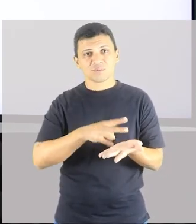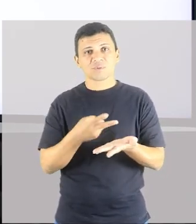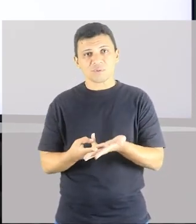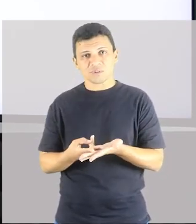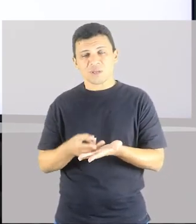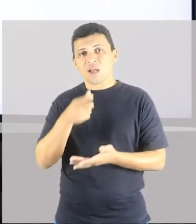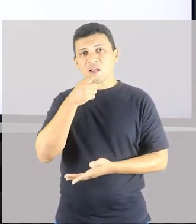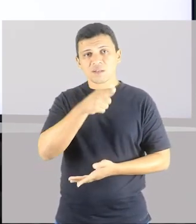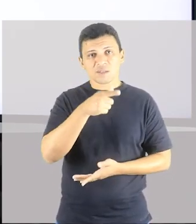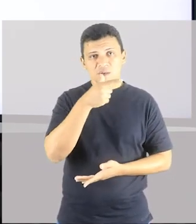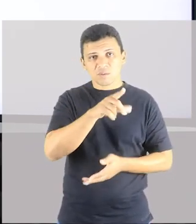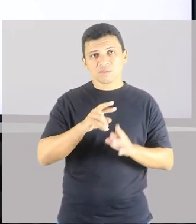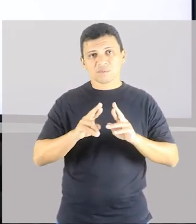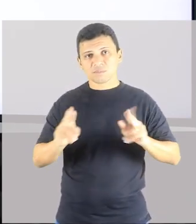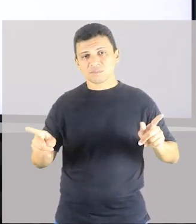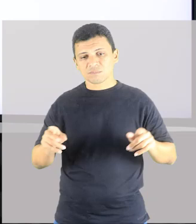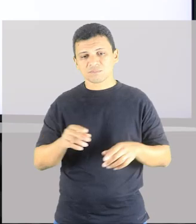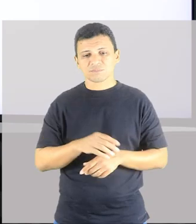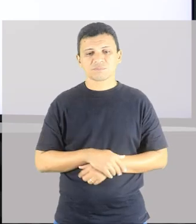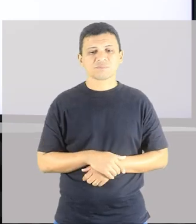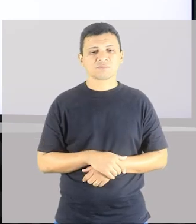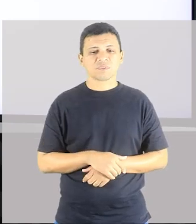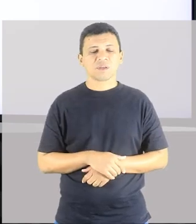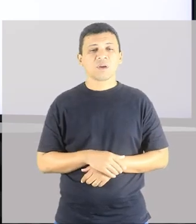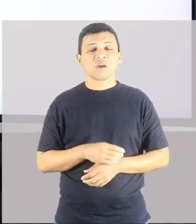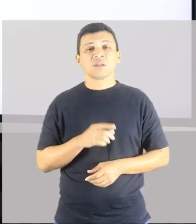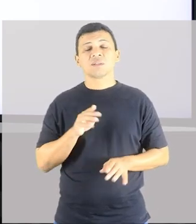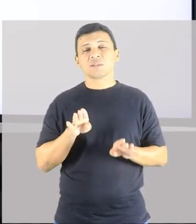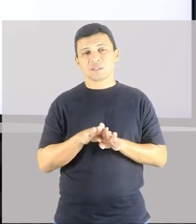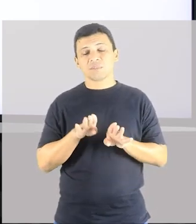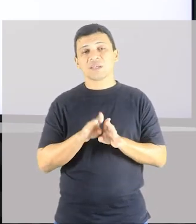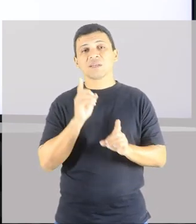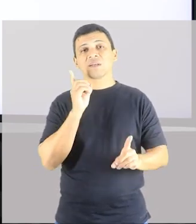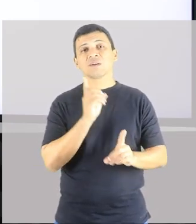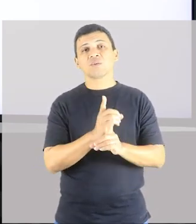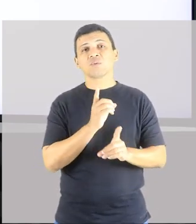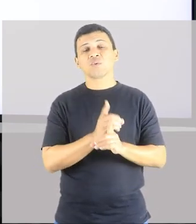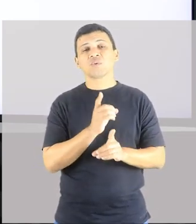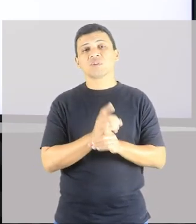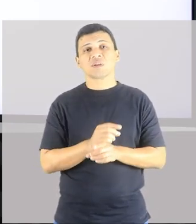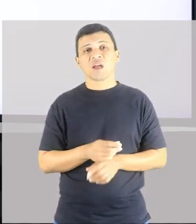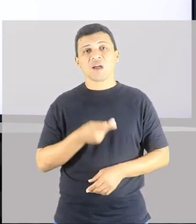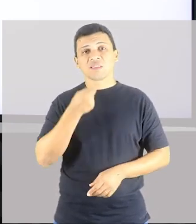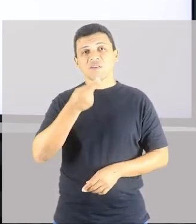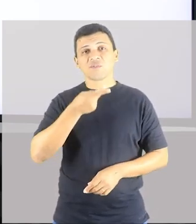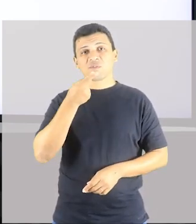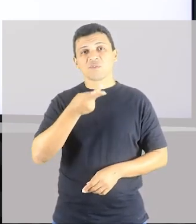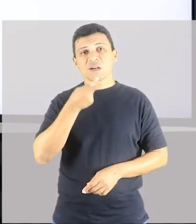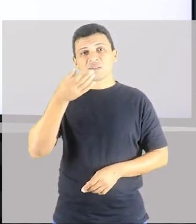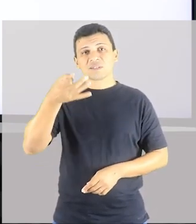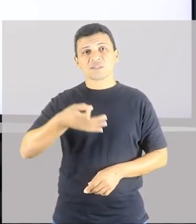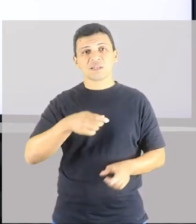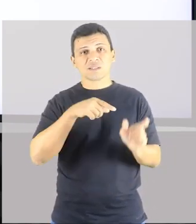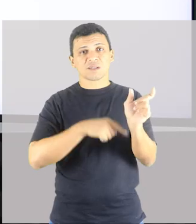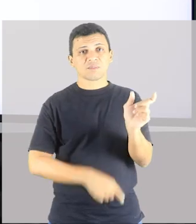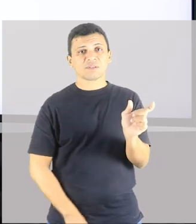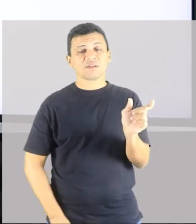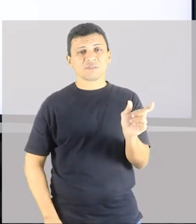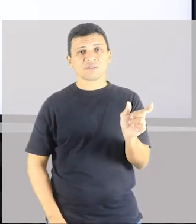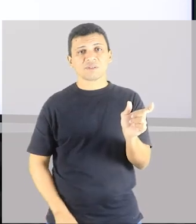diferentes idiomas. Pronunciation, então a gente encontra também referência de pronúncia, como se fosse